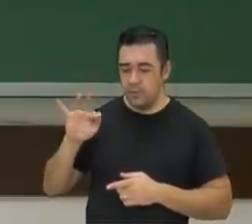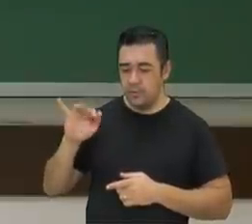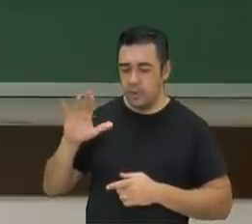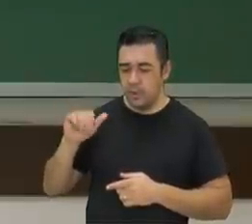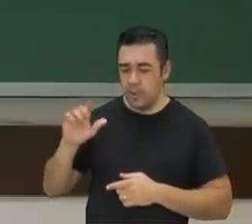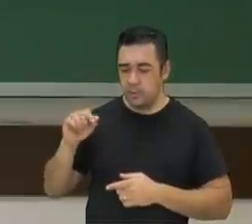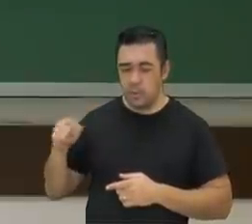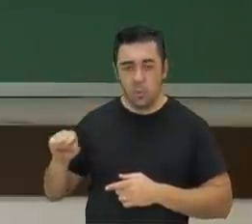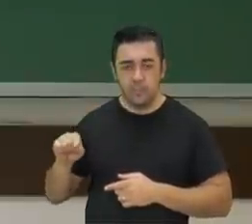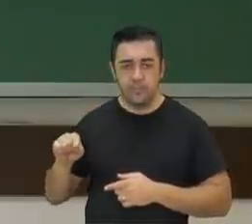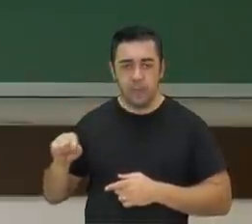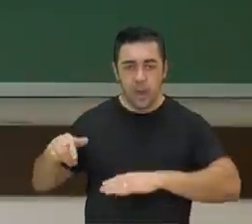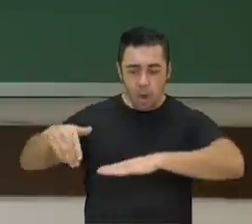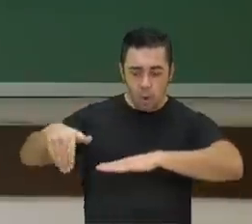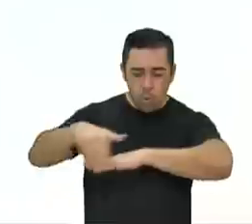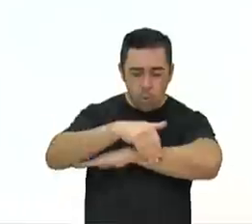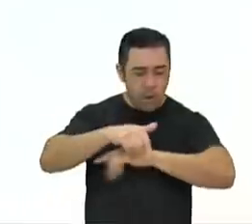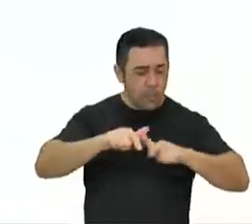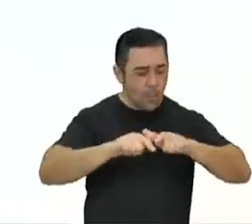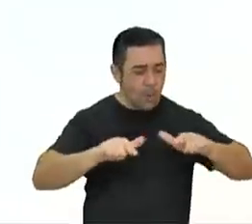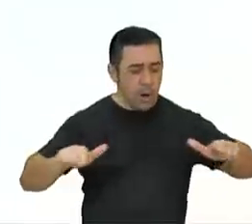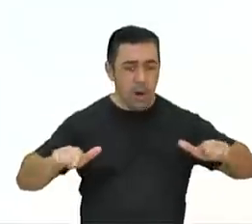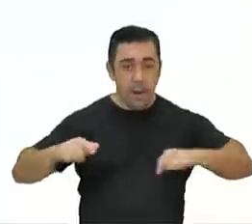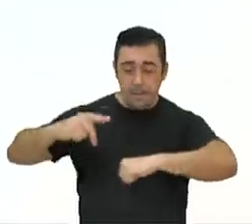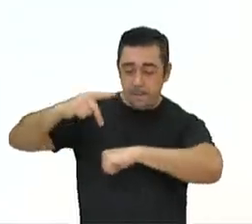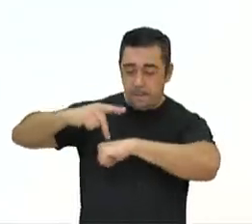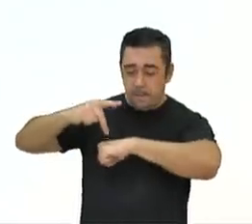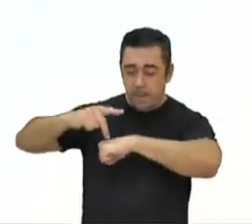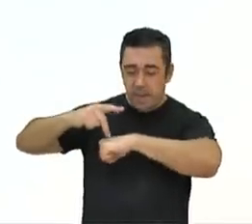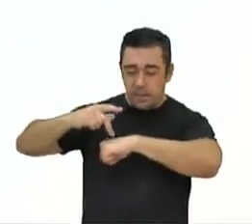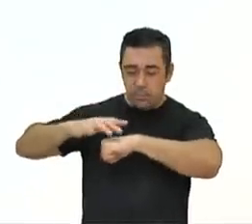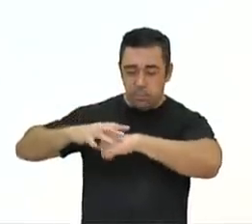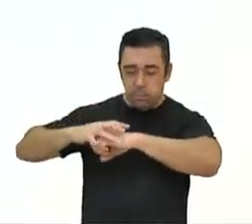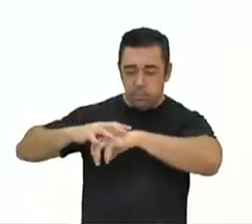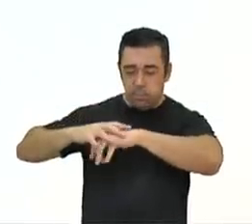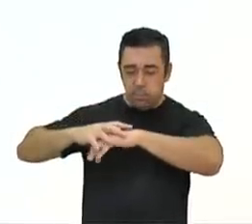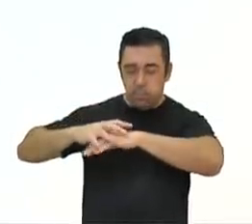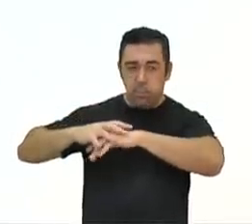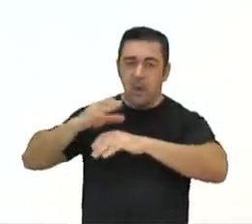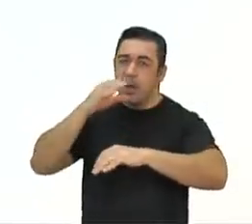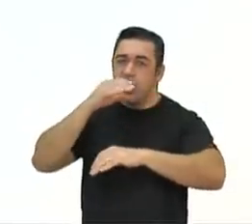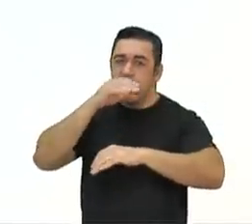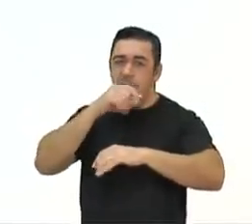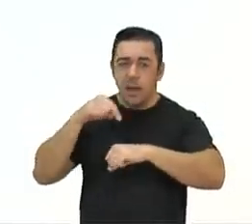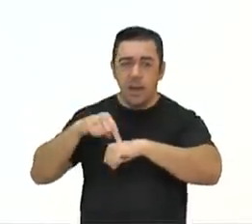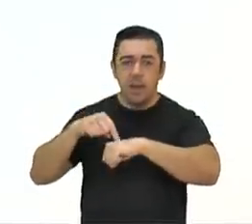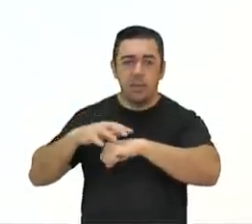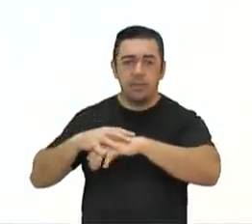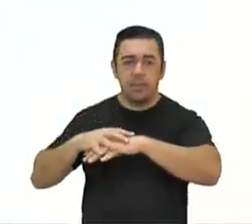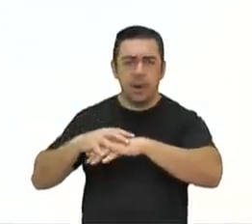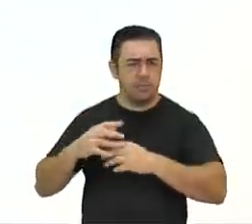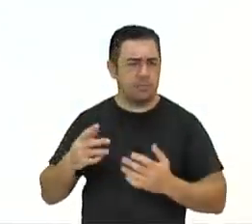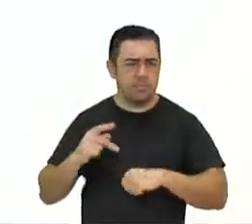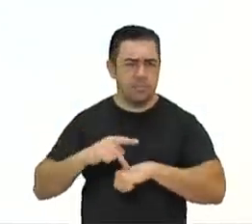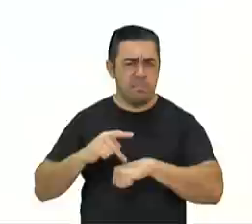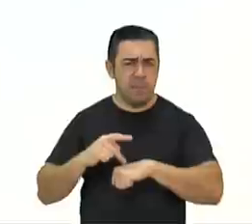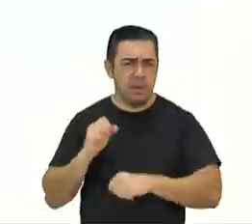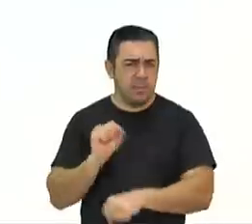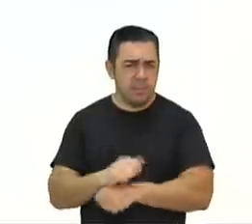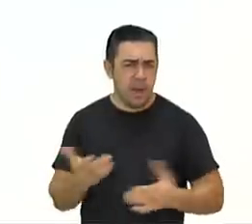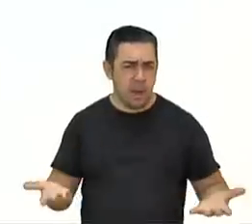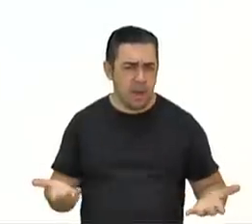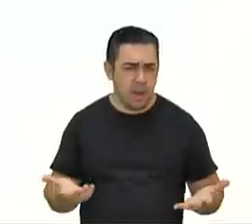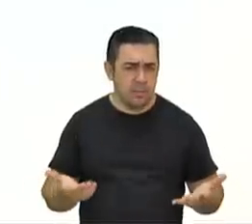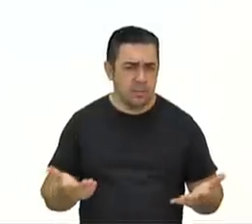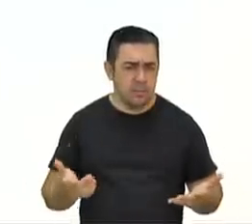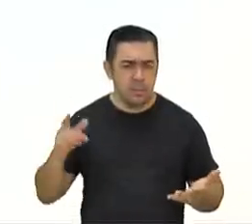quando diz na rua vazia, as pedras vibravam de calor, é personificação. Né? A gente tem características de